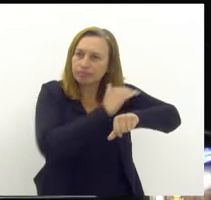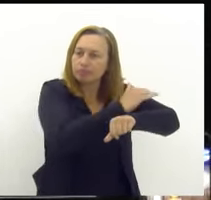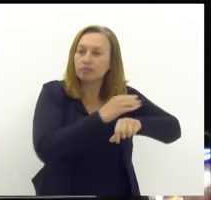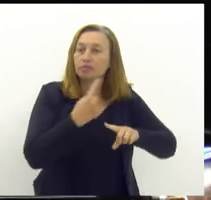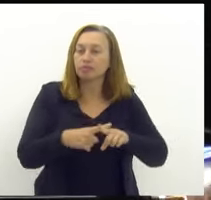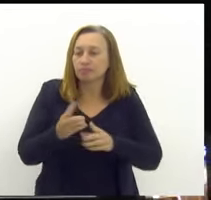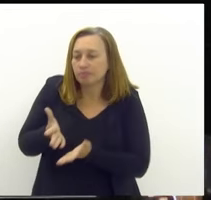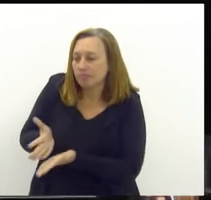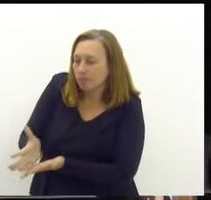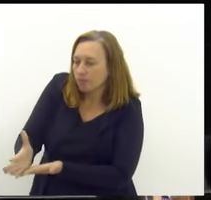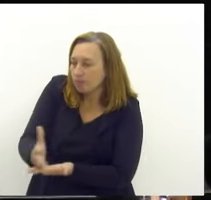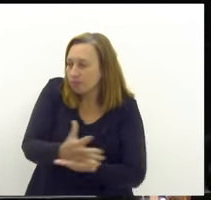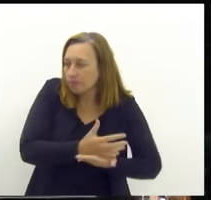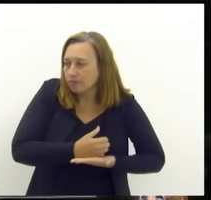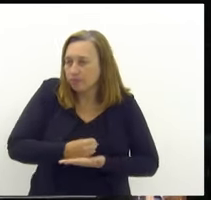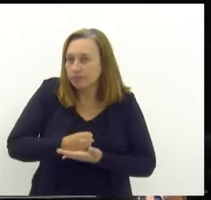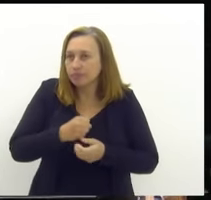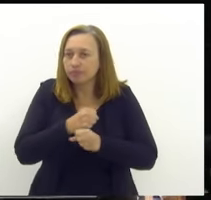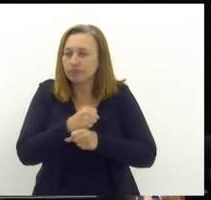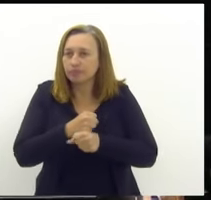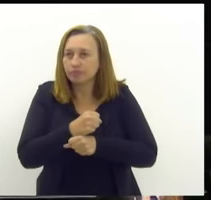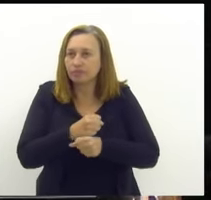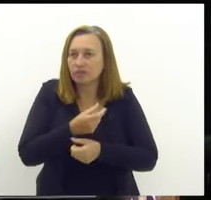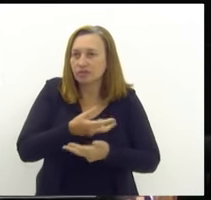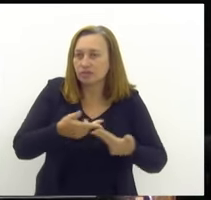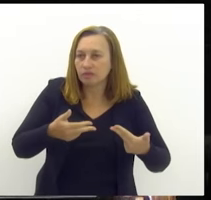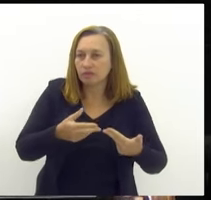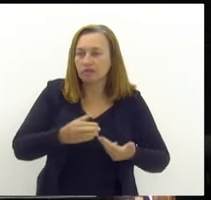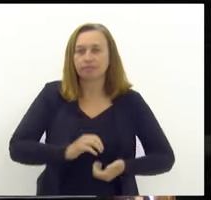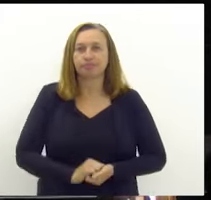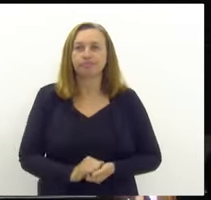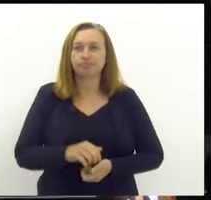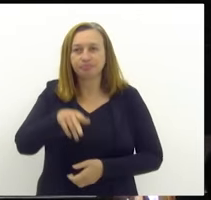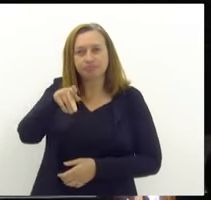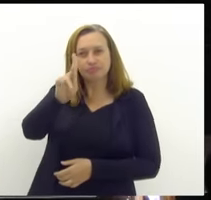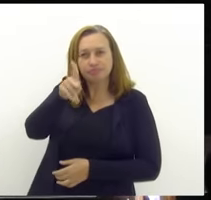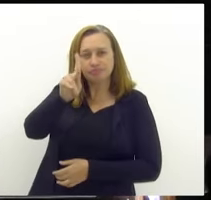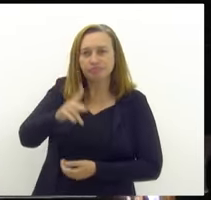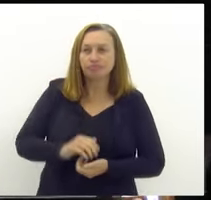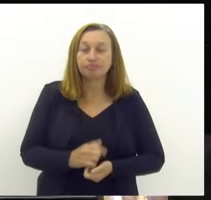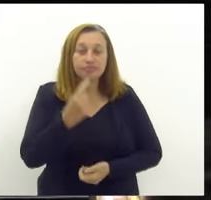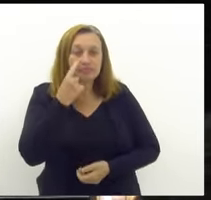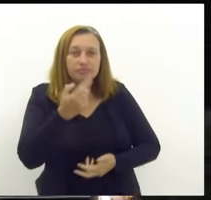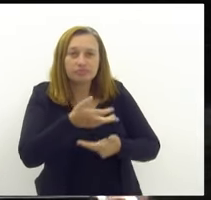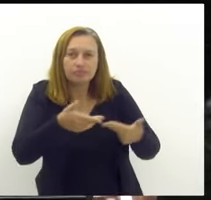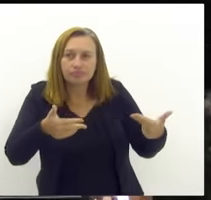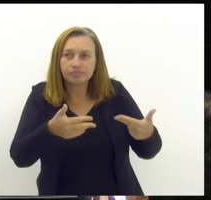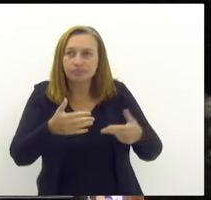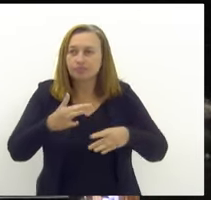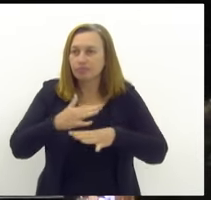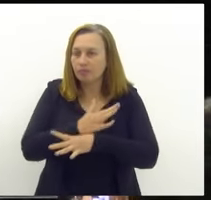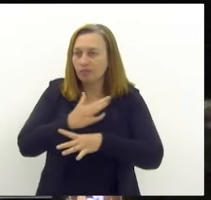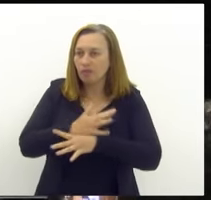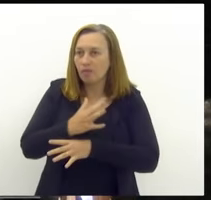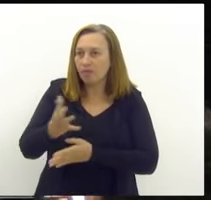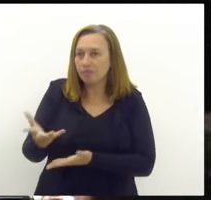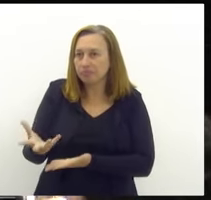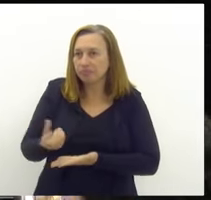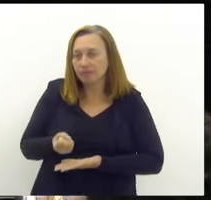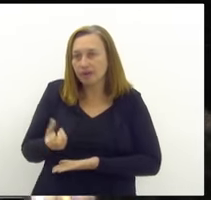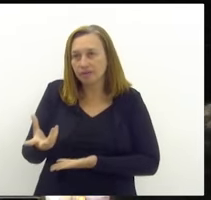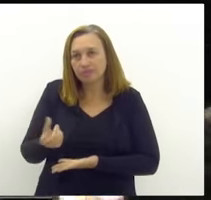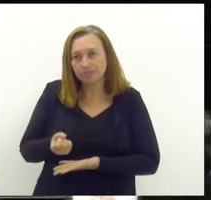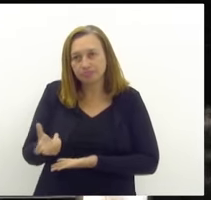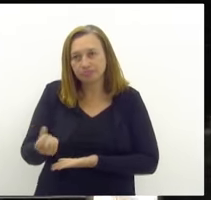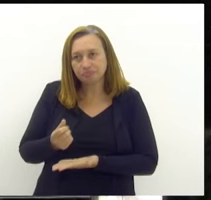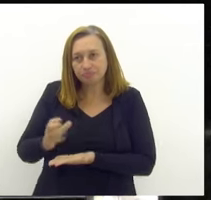anualmente muitos recursos vindo de royalty e a gente viu muitas cidades receberem aporte de